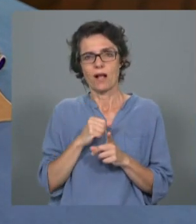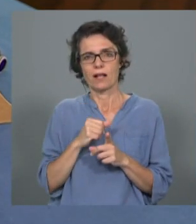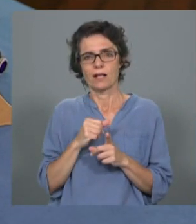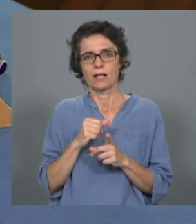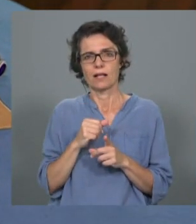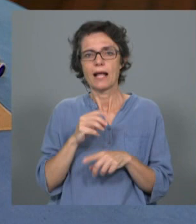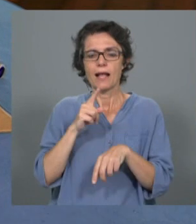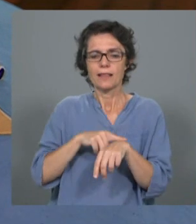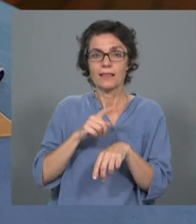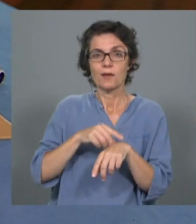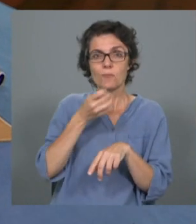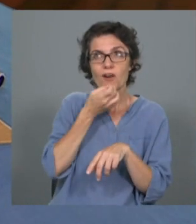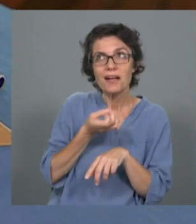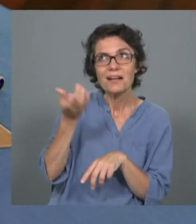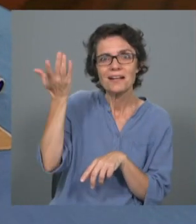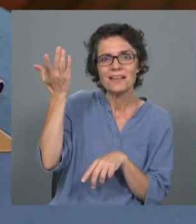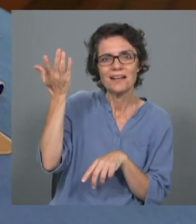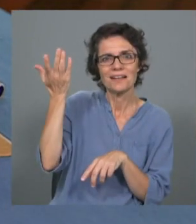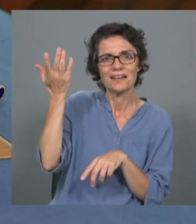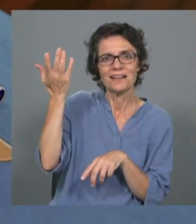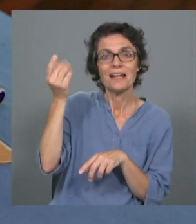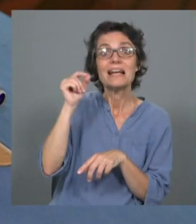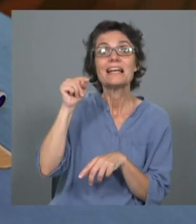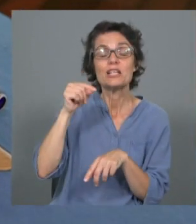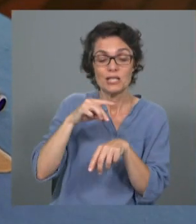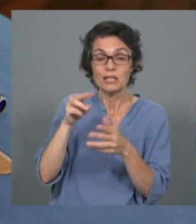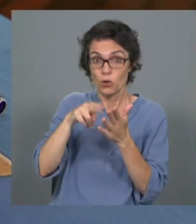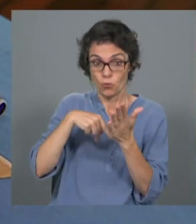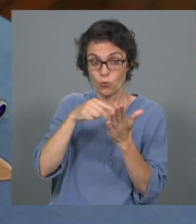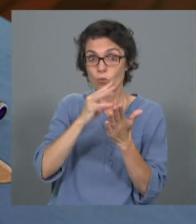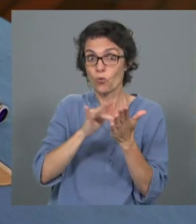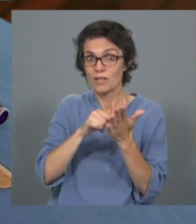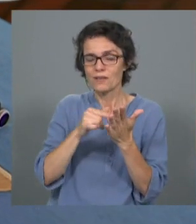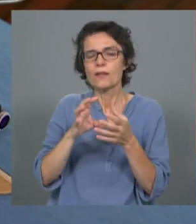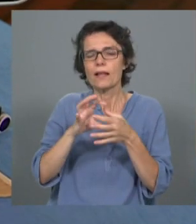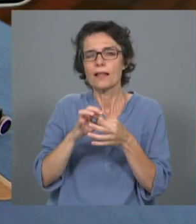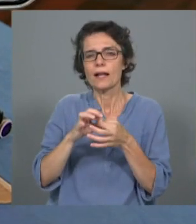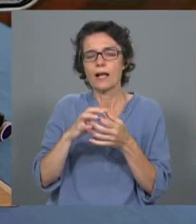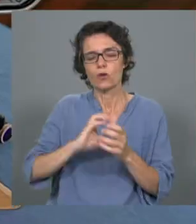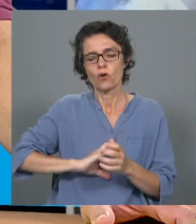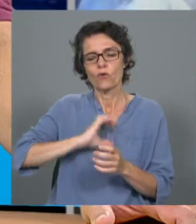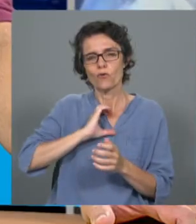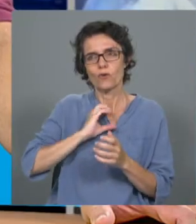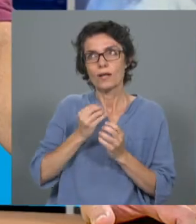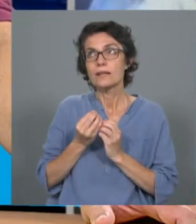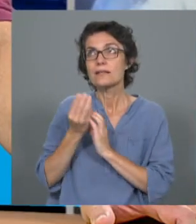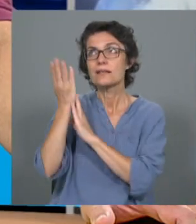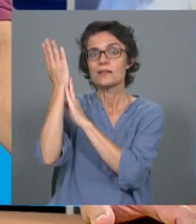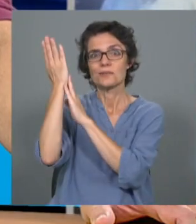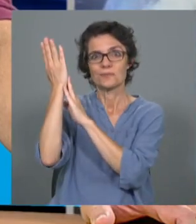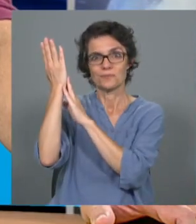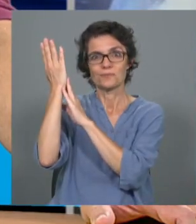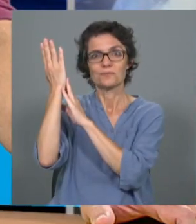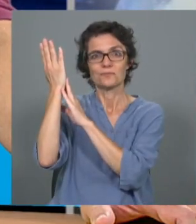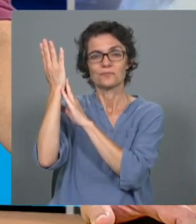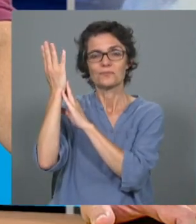a Deus. Isso tem muito a ver com a confiança. Ele fala muito. Ter paciência com Deus é possível